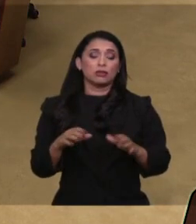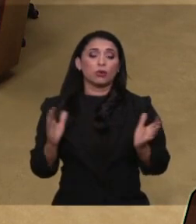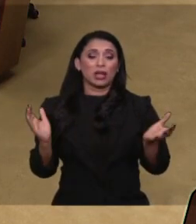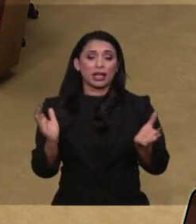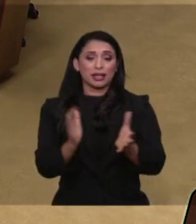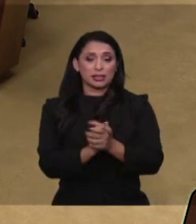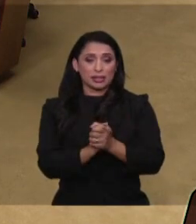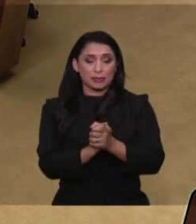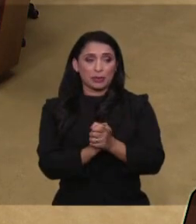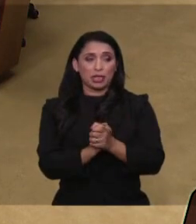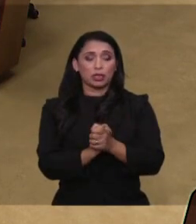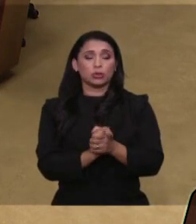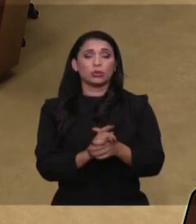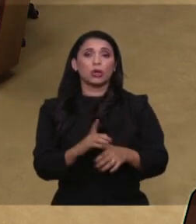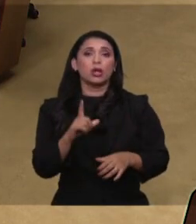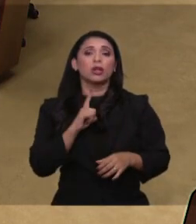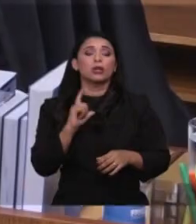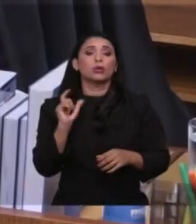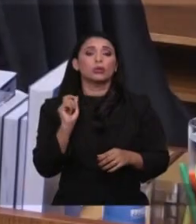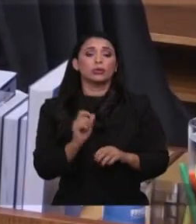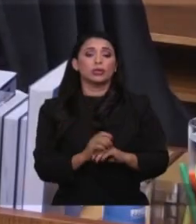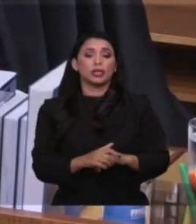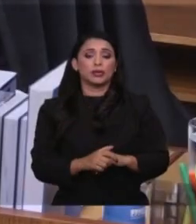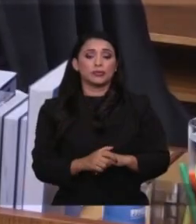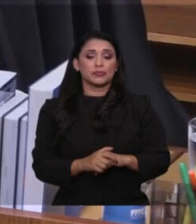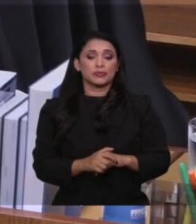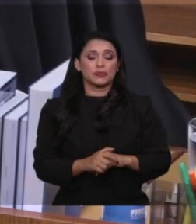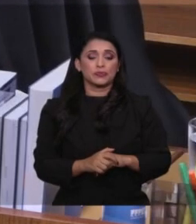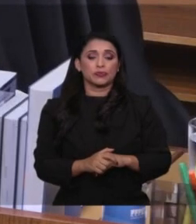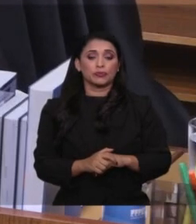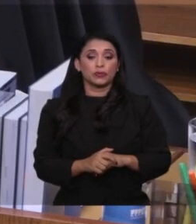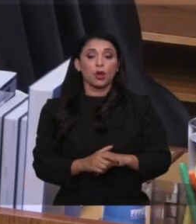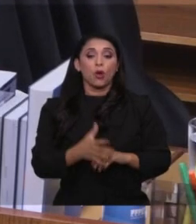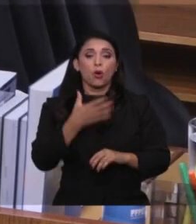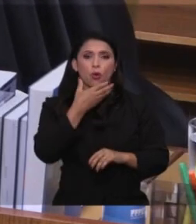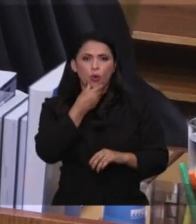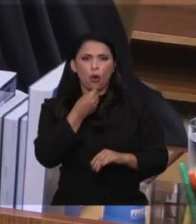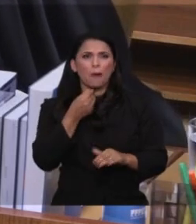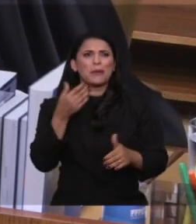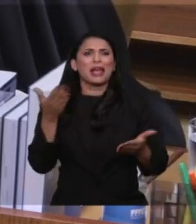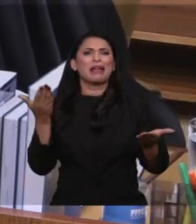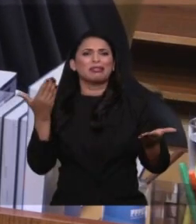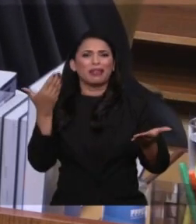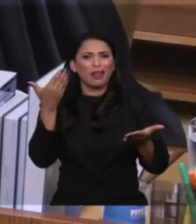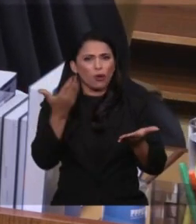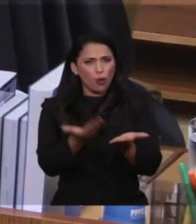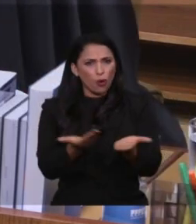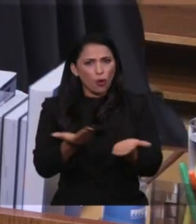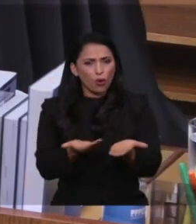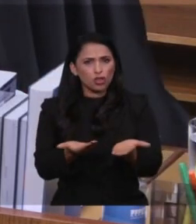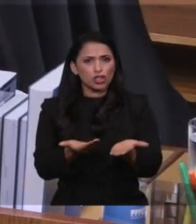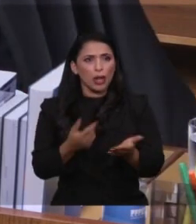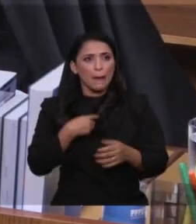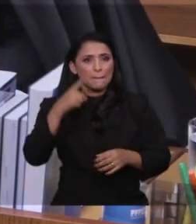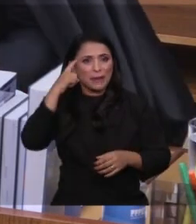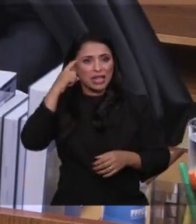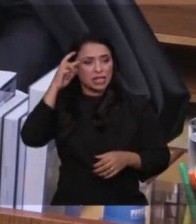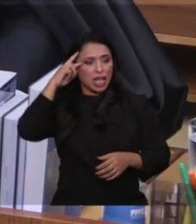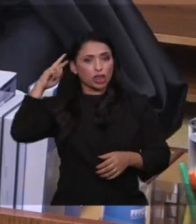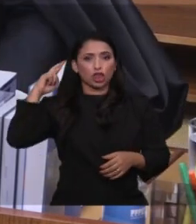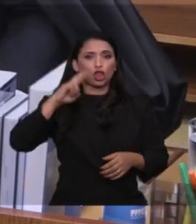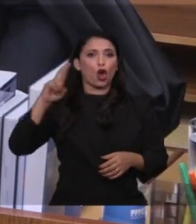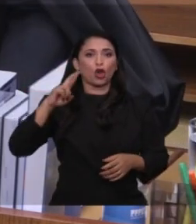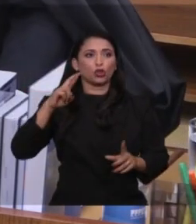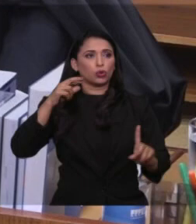conjugal, em que, até hoje, o homem, o marido, o companheiro se acha dono